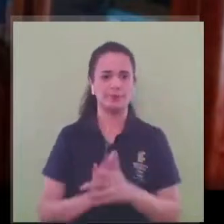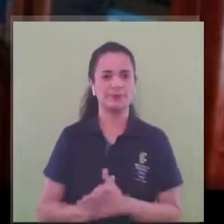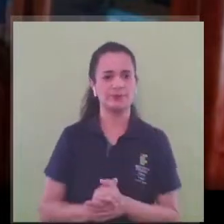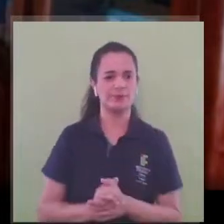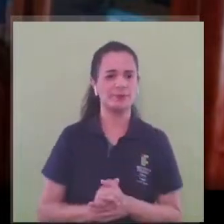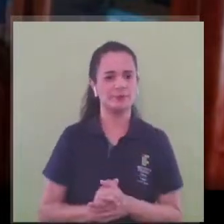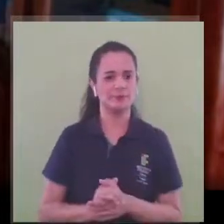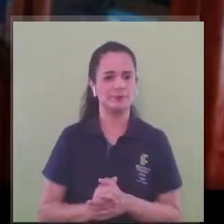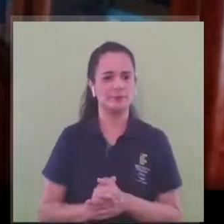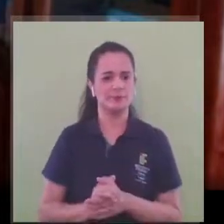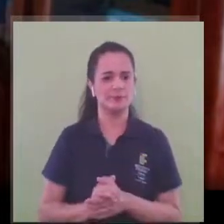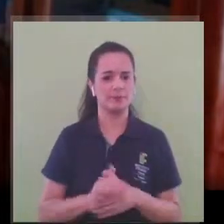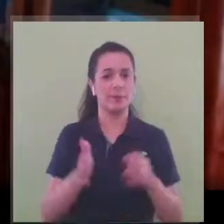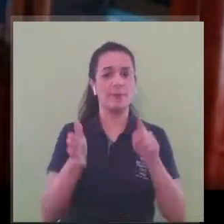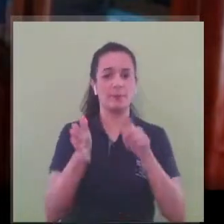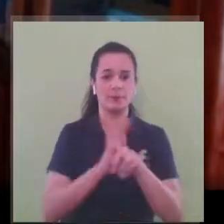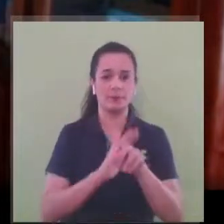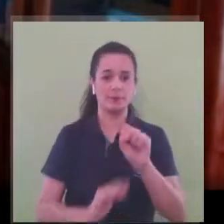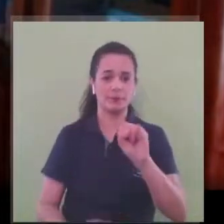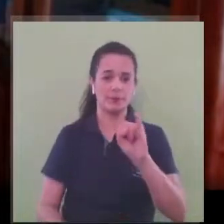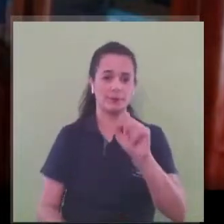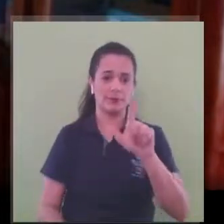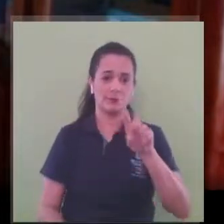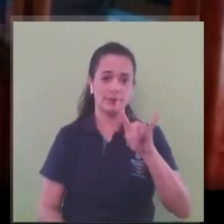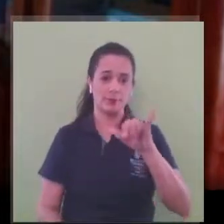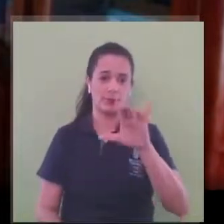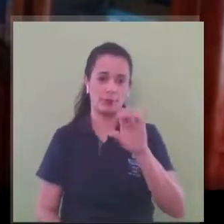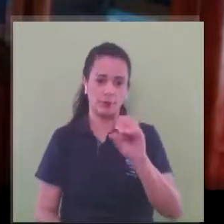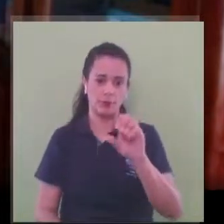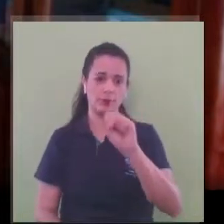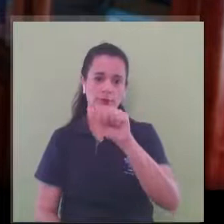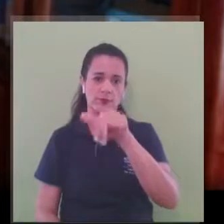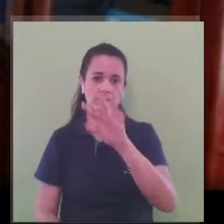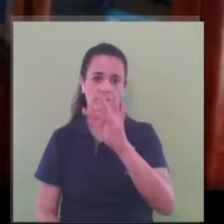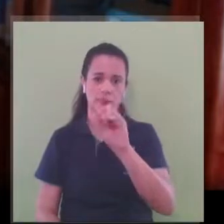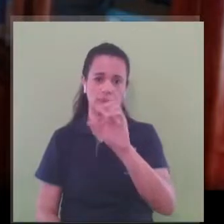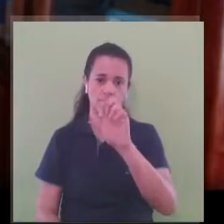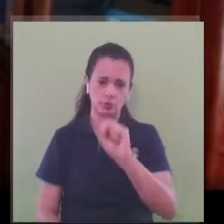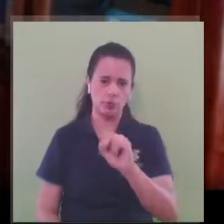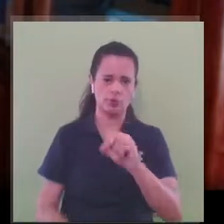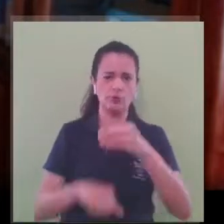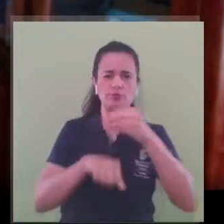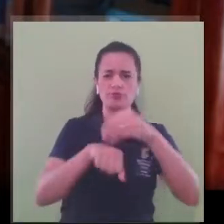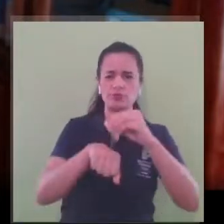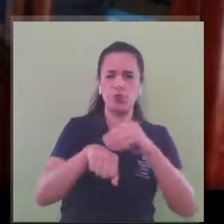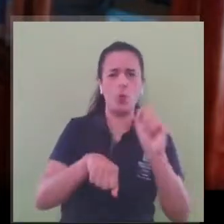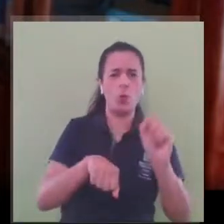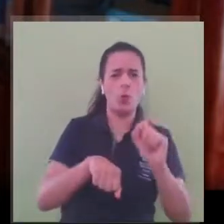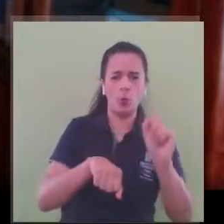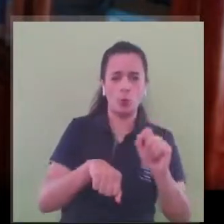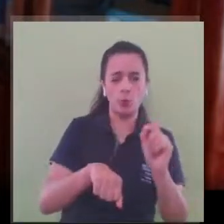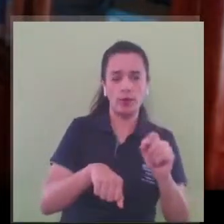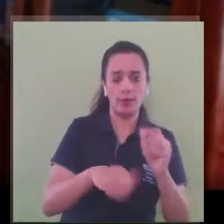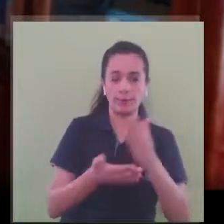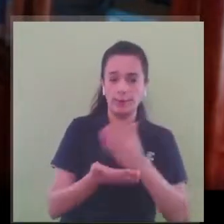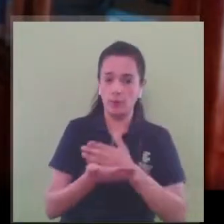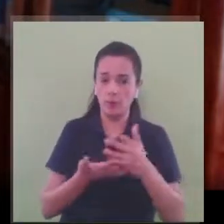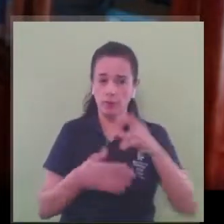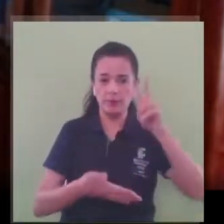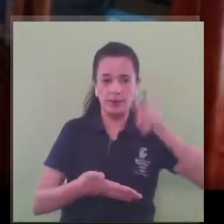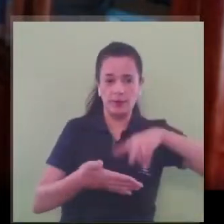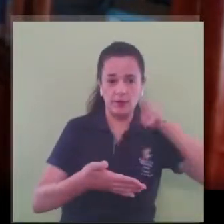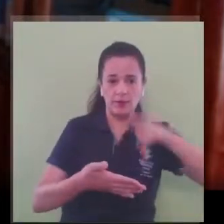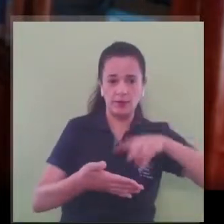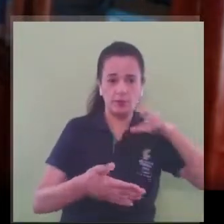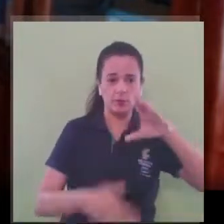Silvio Santos. Eduardo, o que você indicaria para iniciar a ler os clássicos? Algum título